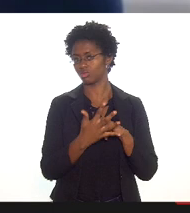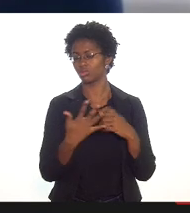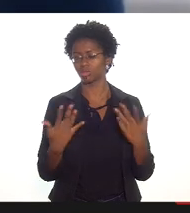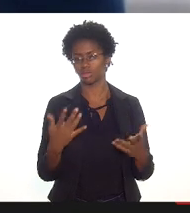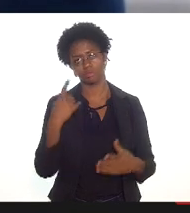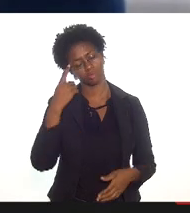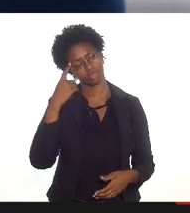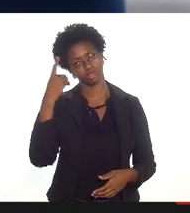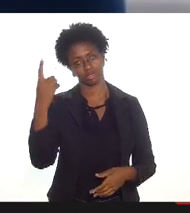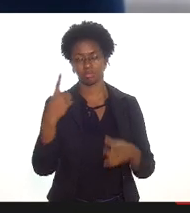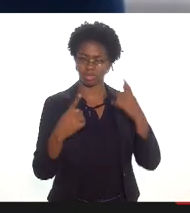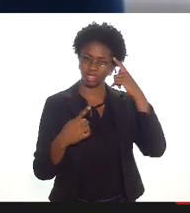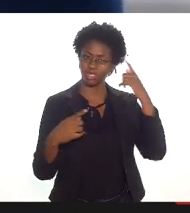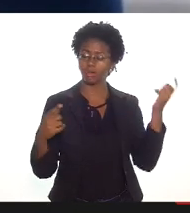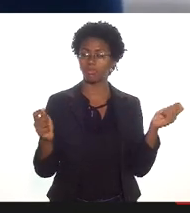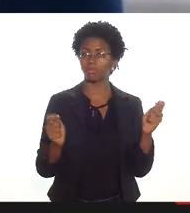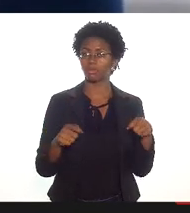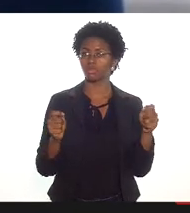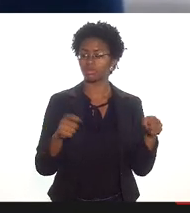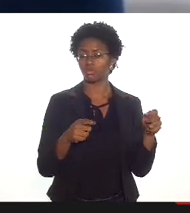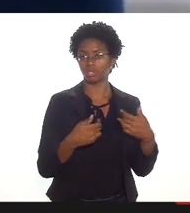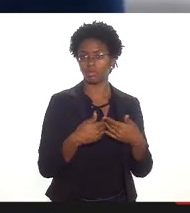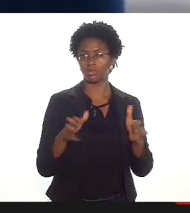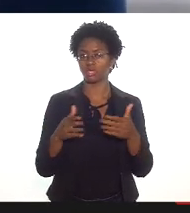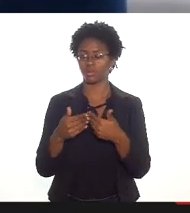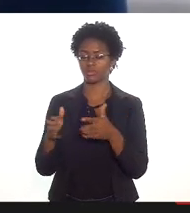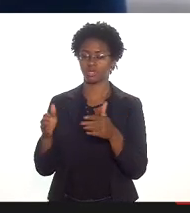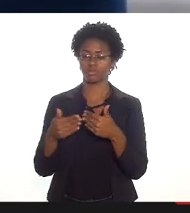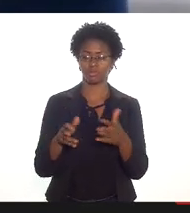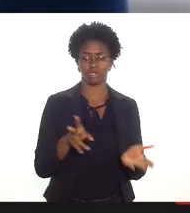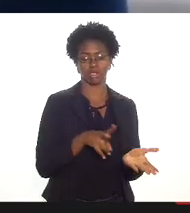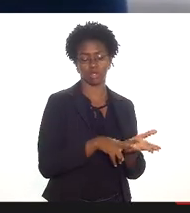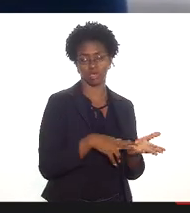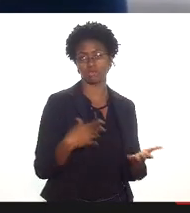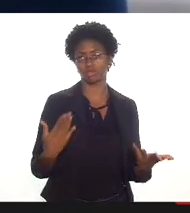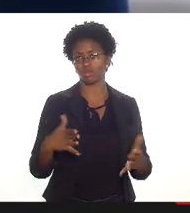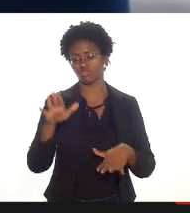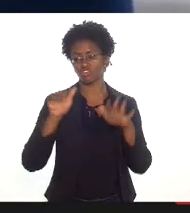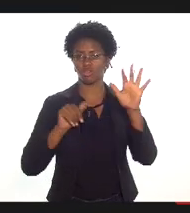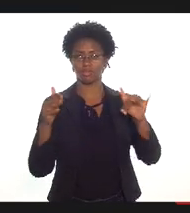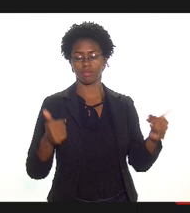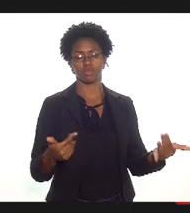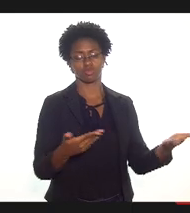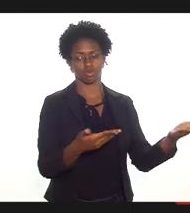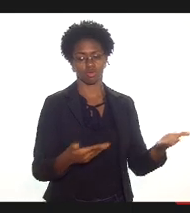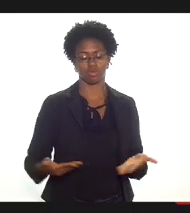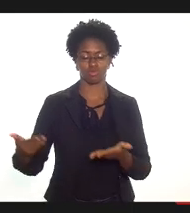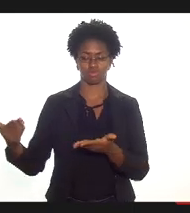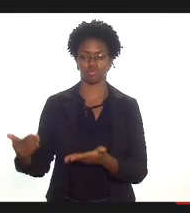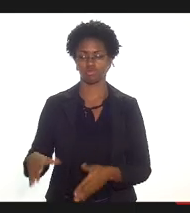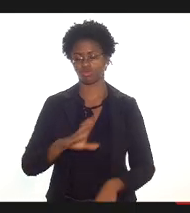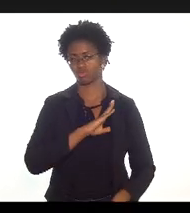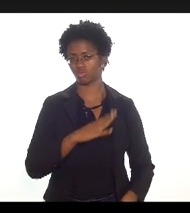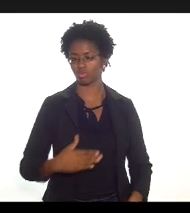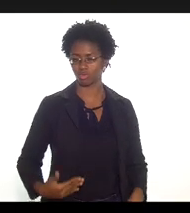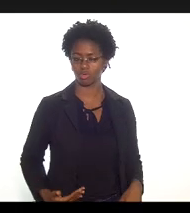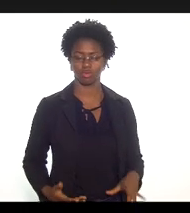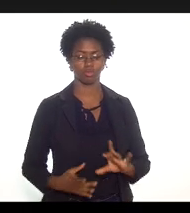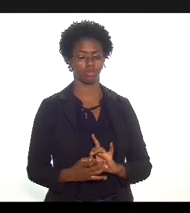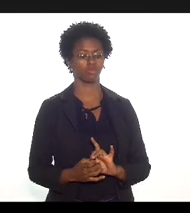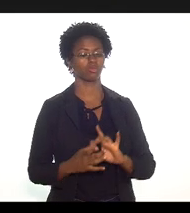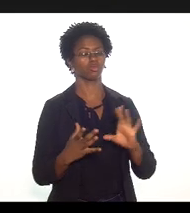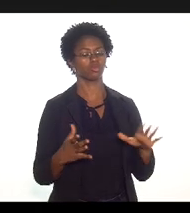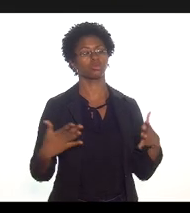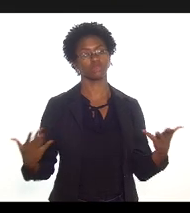pensamos em algumas possibilidades para a abertura de novos leitos. Então, fizemos um chamamento público, tentamos